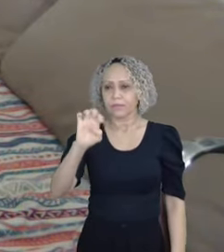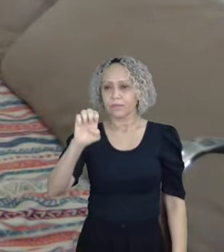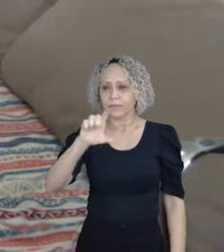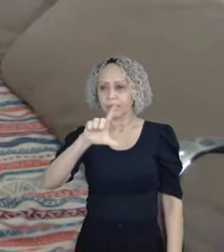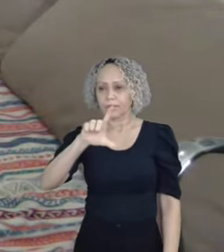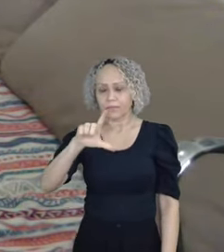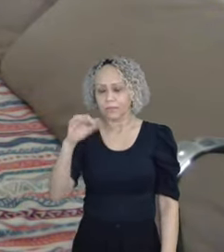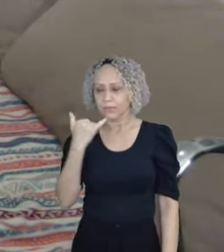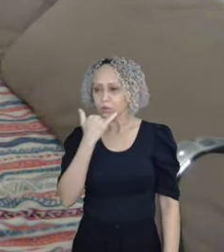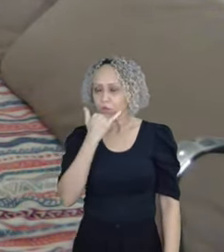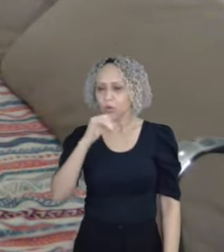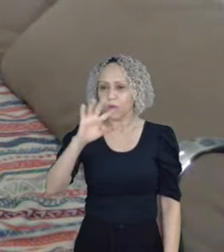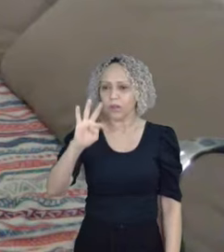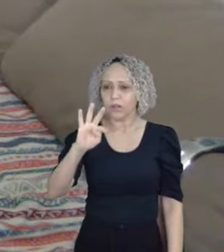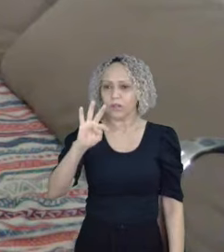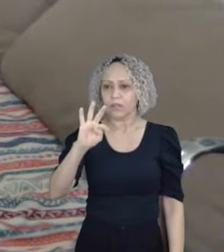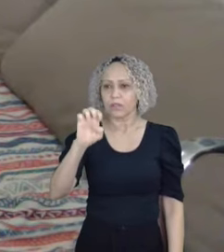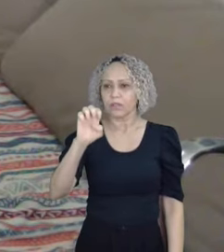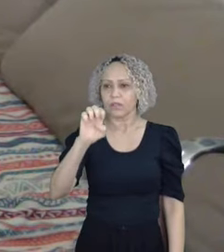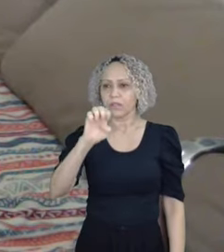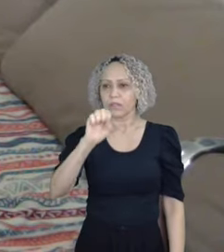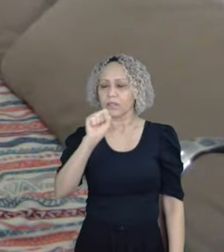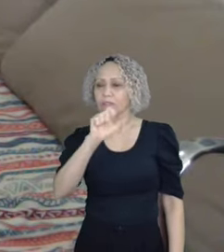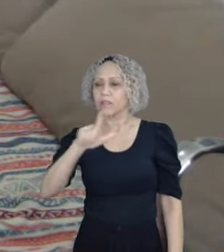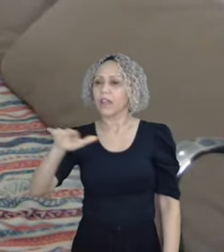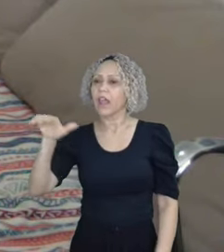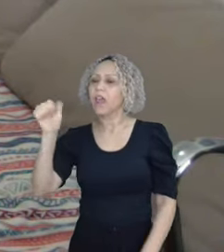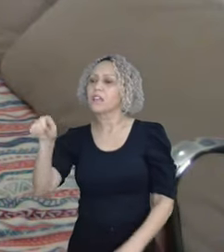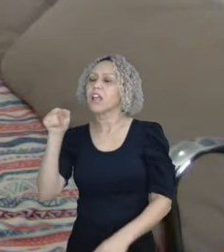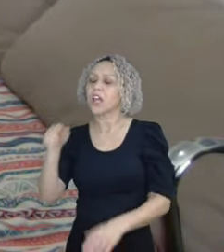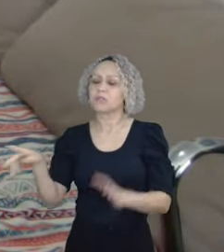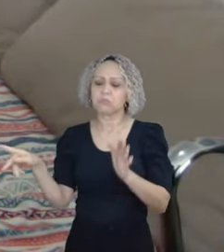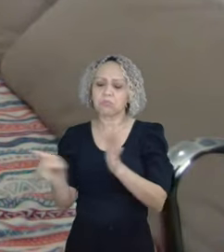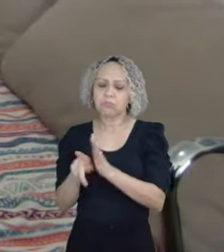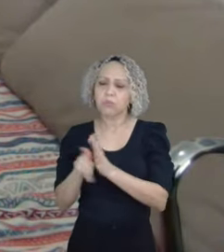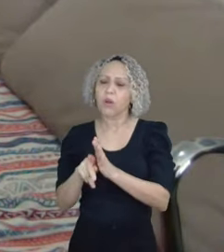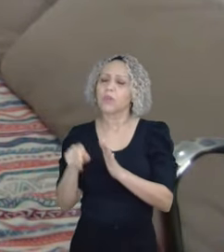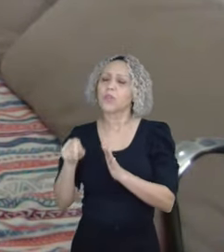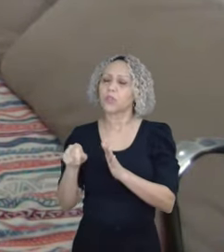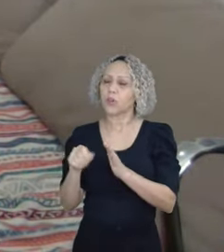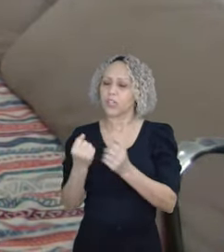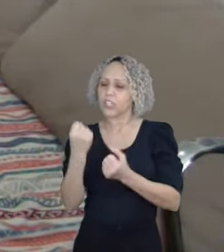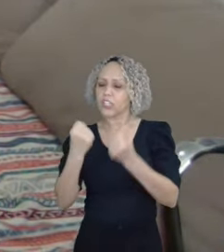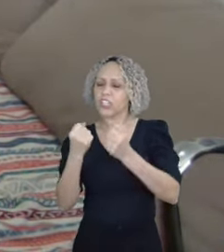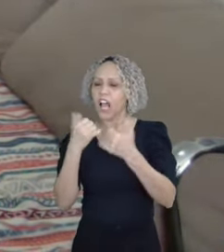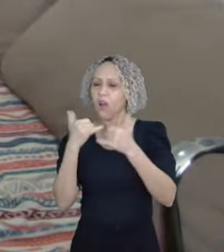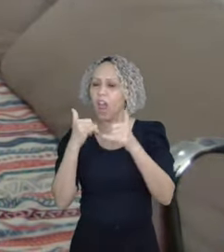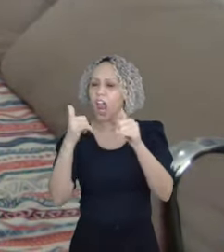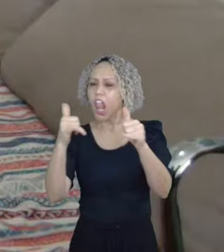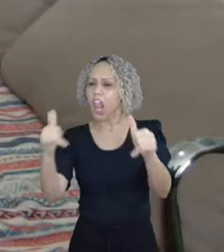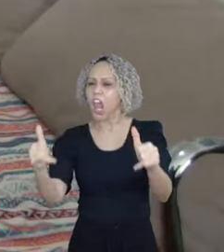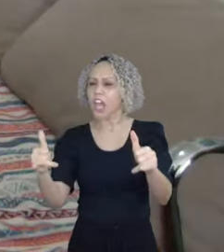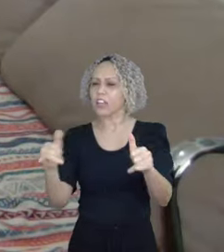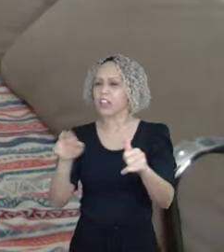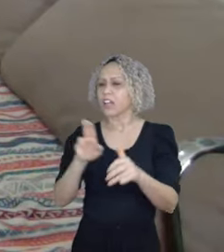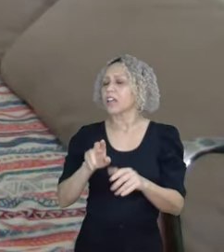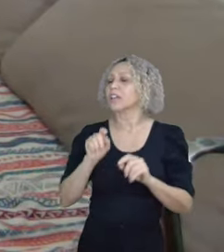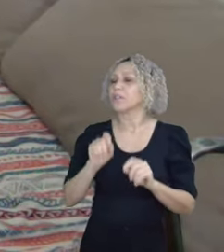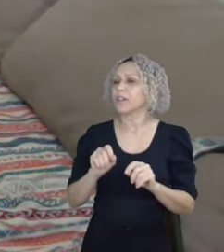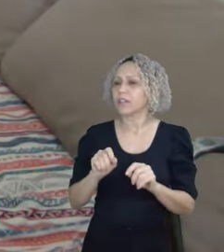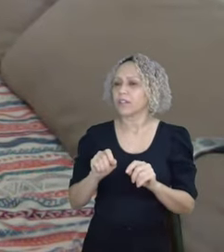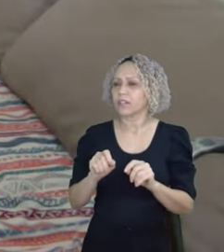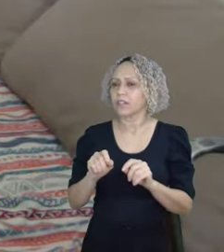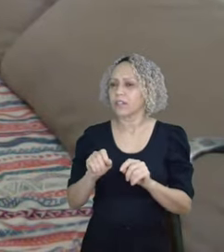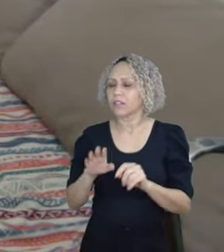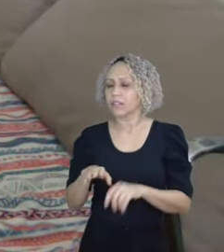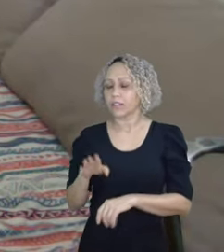de carros elétricos no mundo, né, que utiliza, sobretudo, o lítio para fazer suas baterias, e que